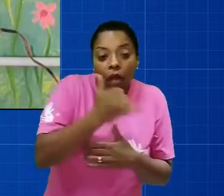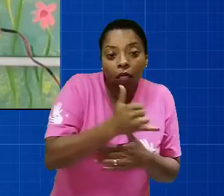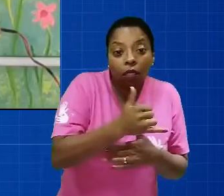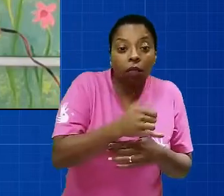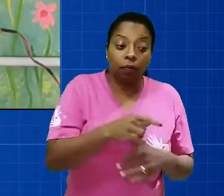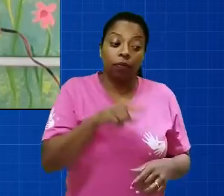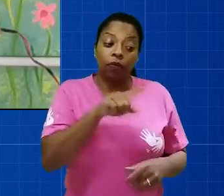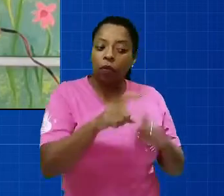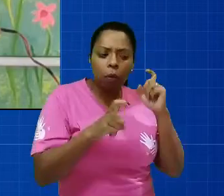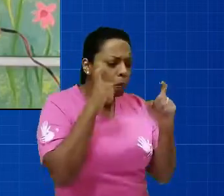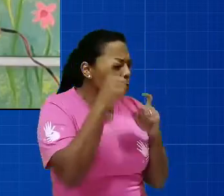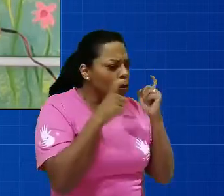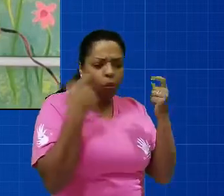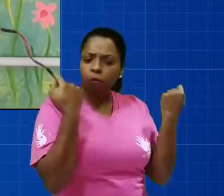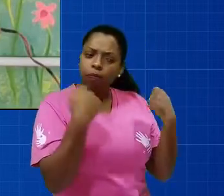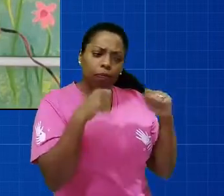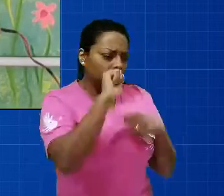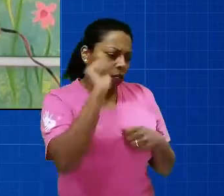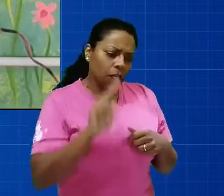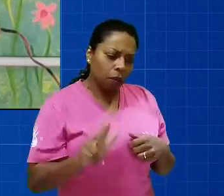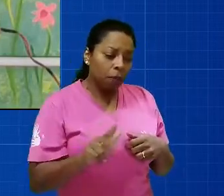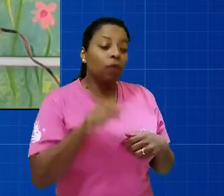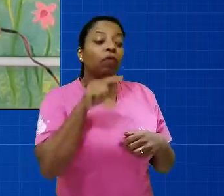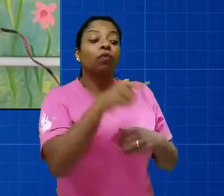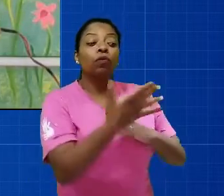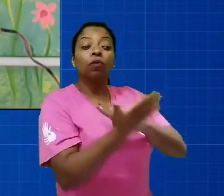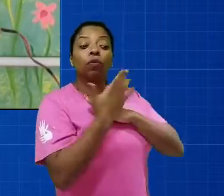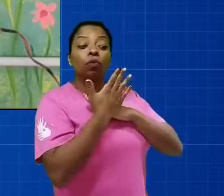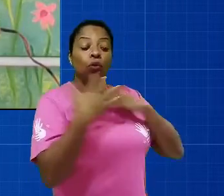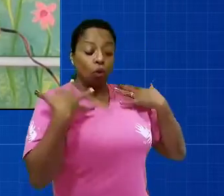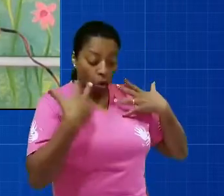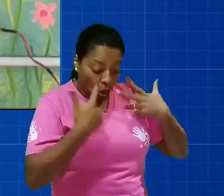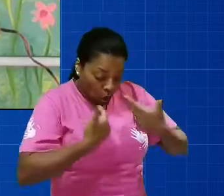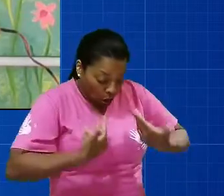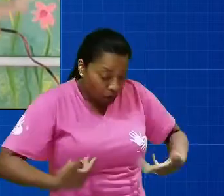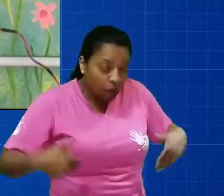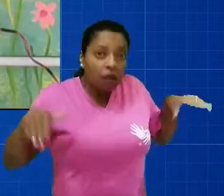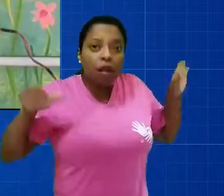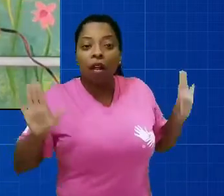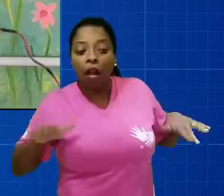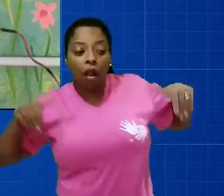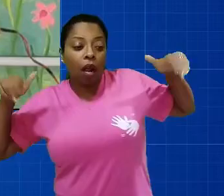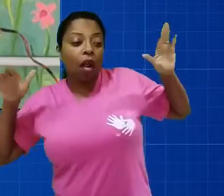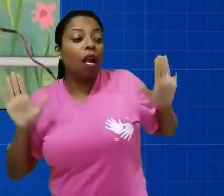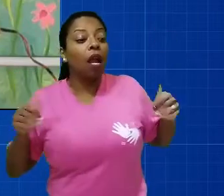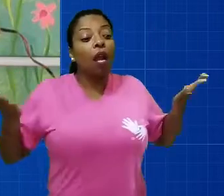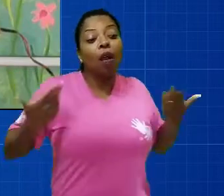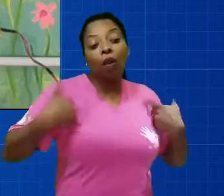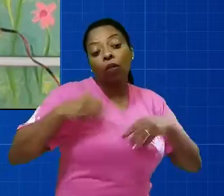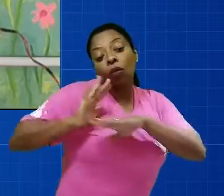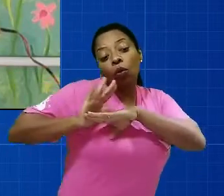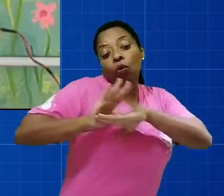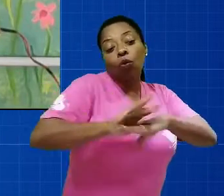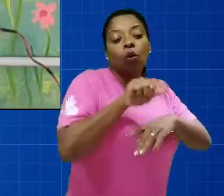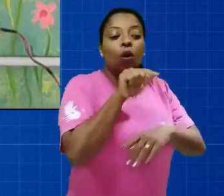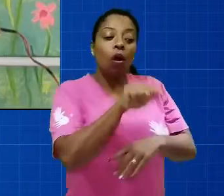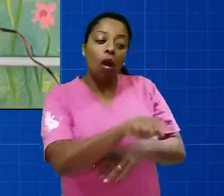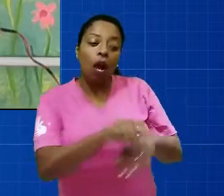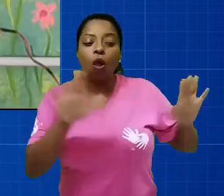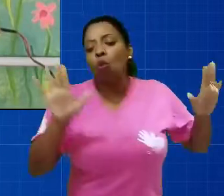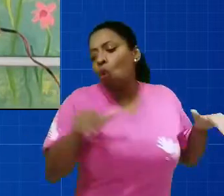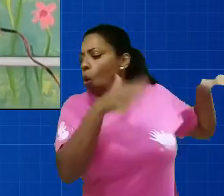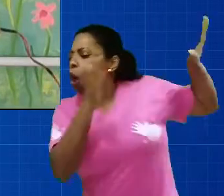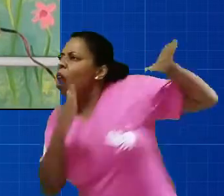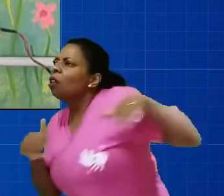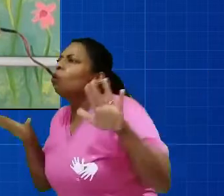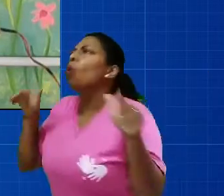respondeu: não se preocupe, irmã. Você me ajudou. Agora eu vou te ajudar. Então a águia saiu